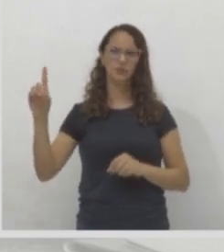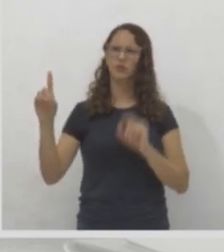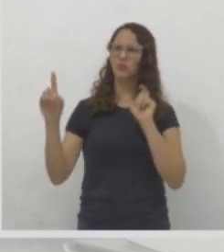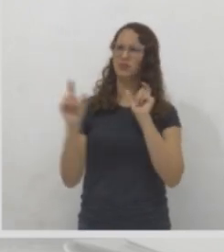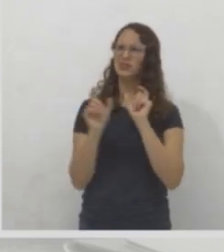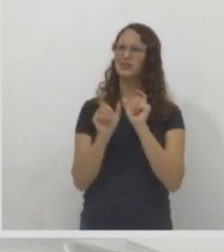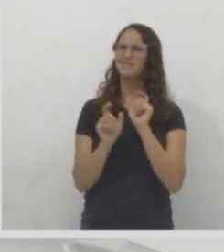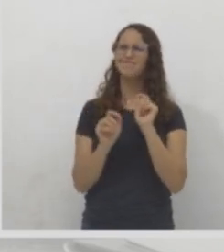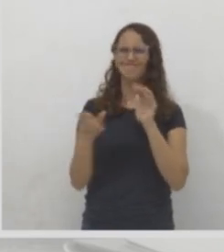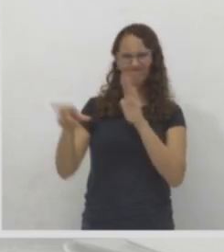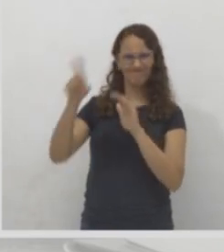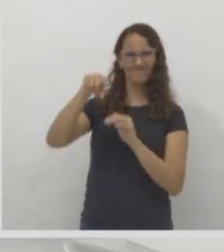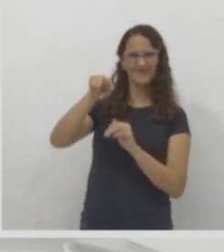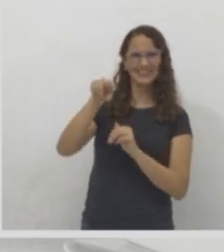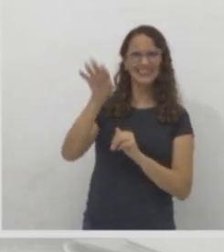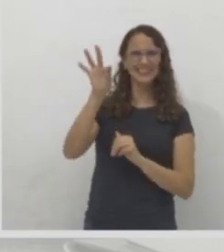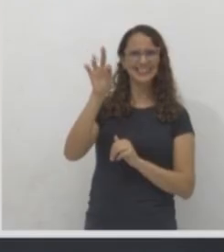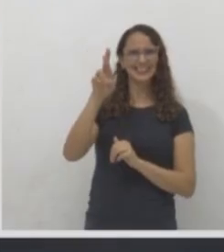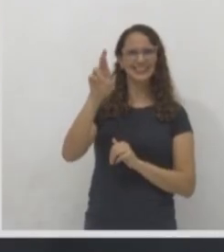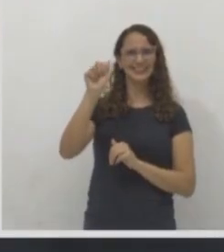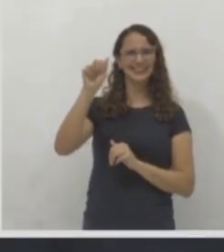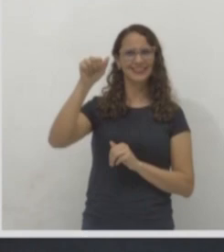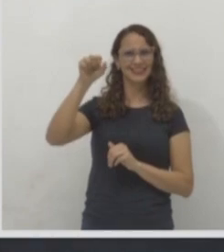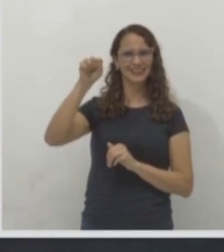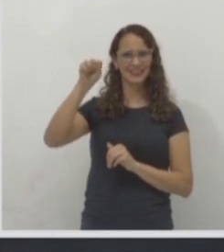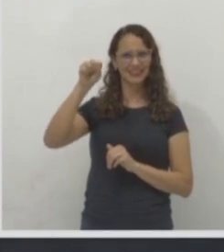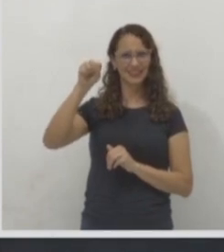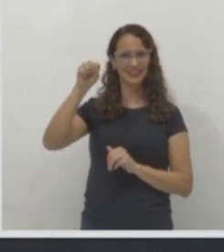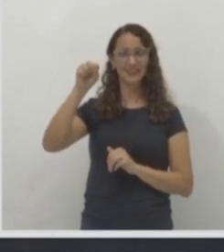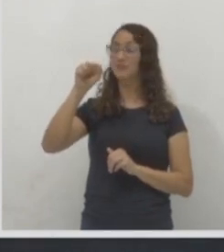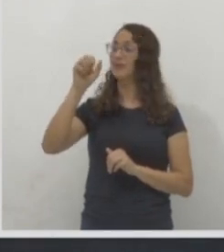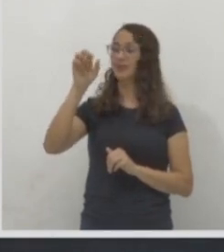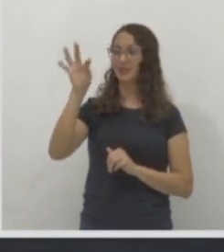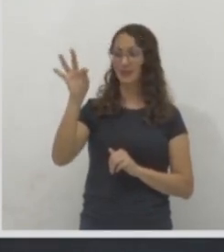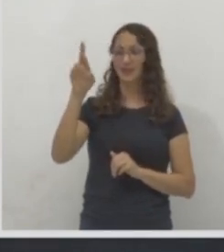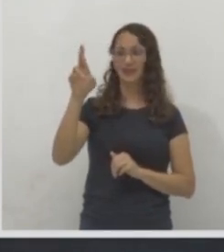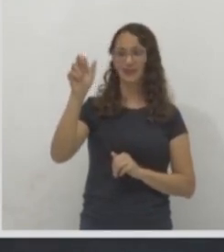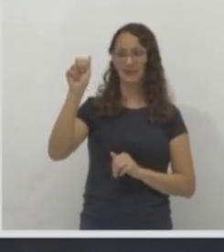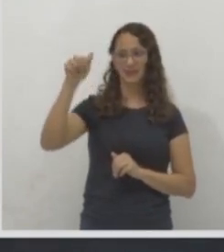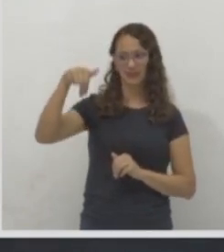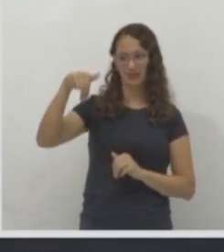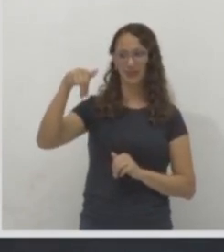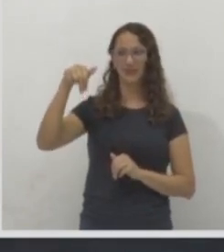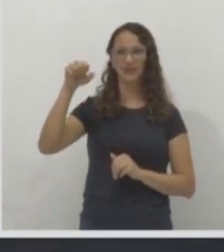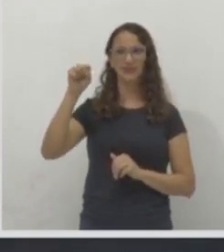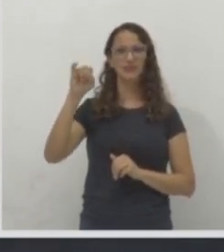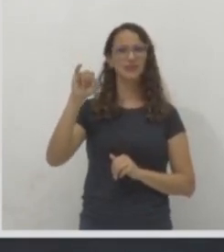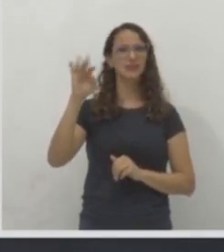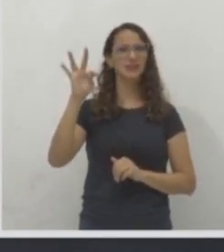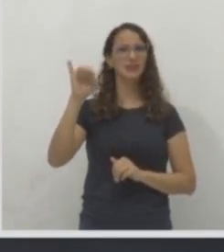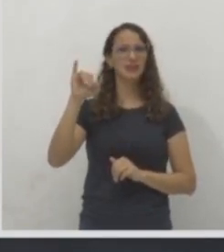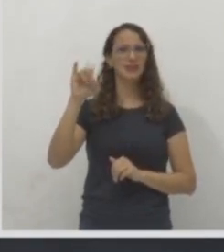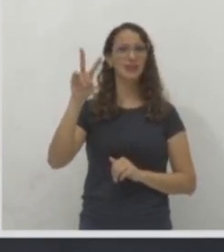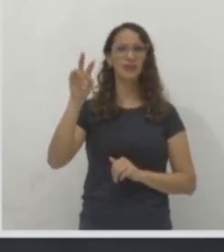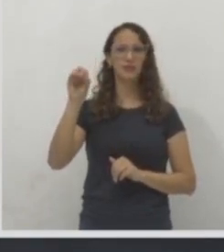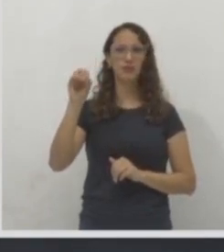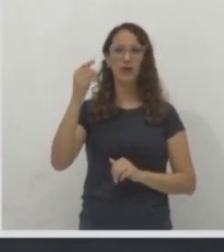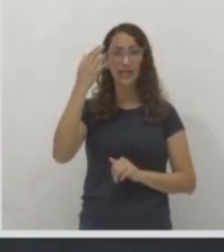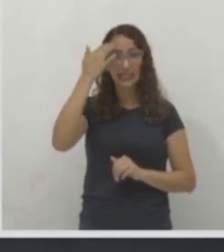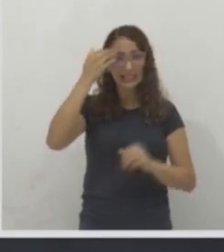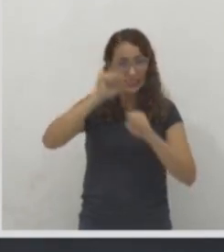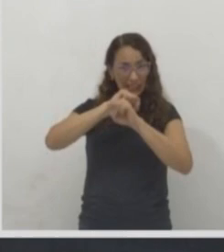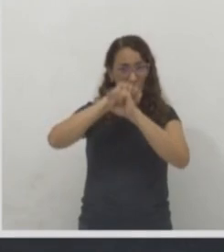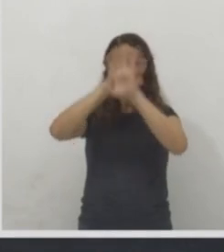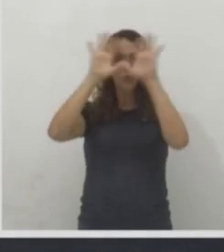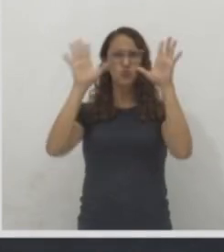Transitivo é aquele verbo que não tem um sentido completo. Ele exige um